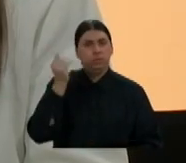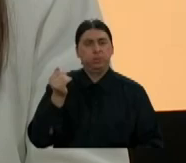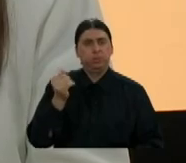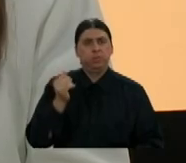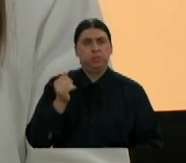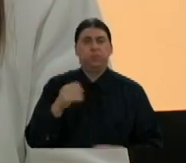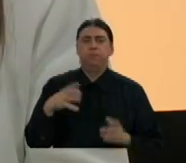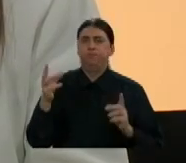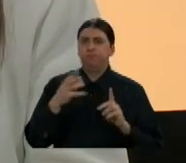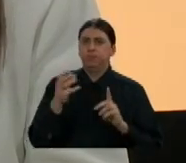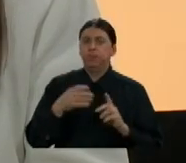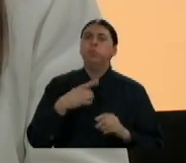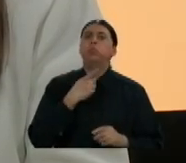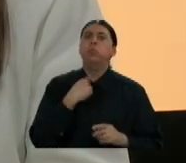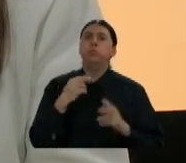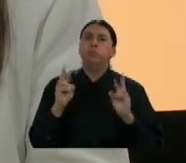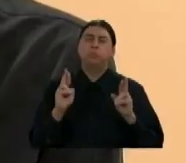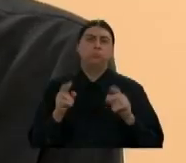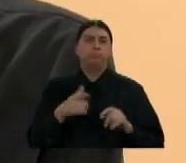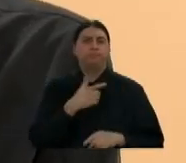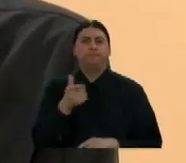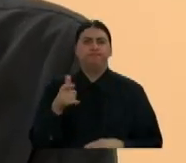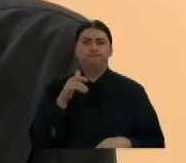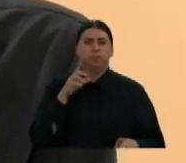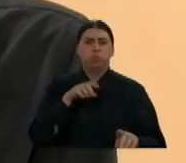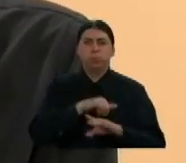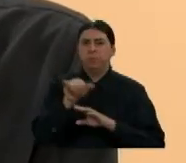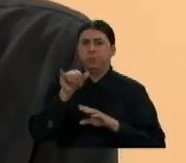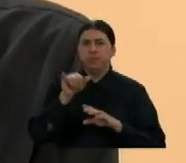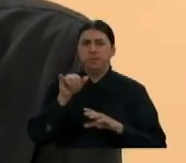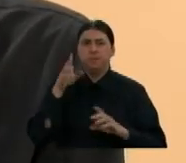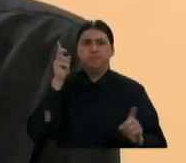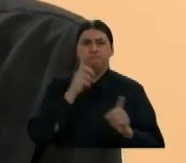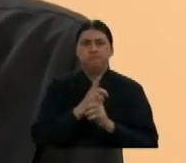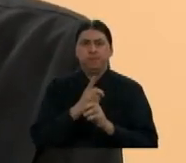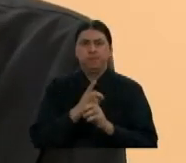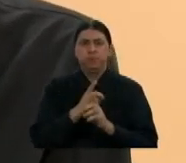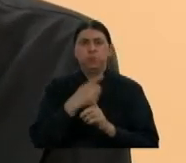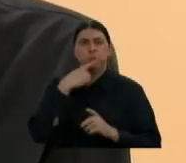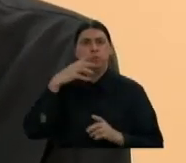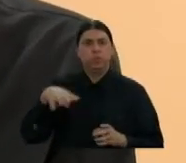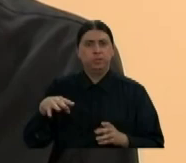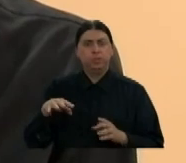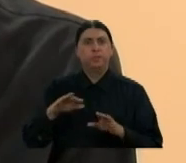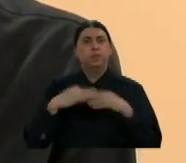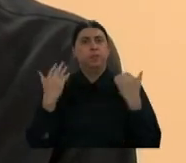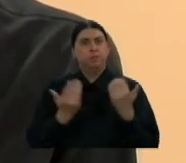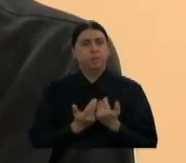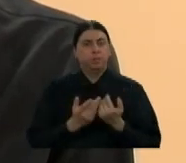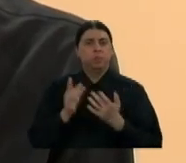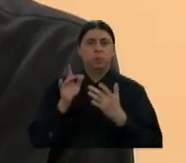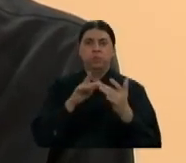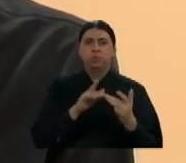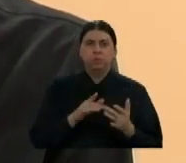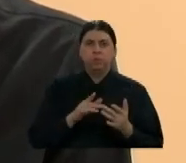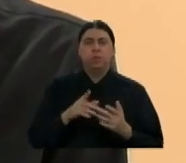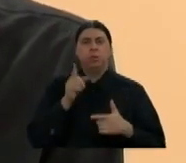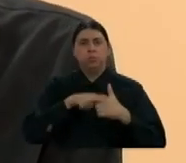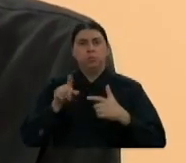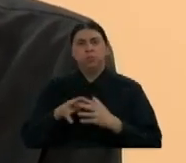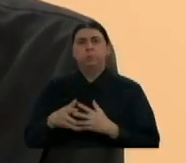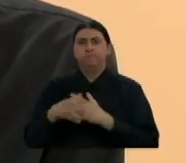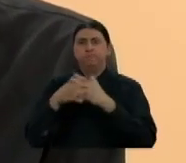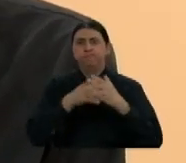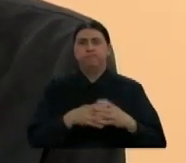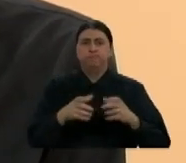o efeito desejado ou não tem conseguido resolver a problemática que realmente é muito grande essas